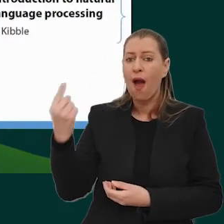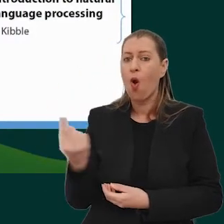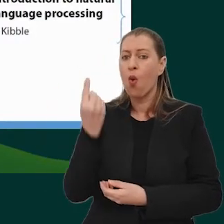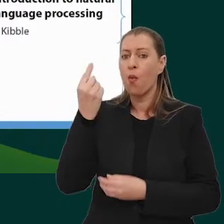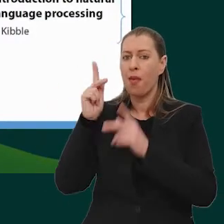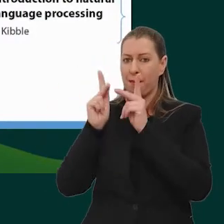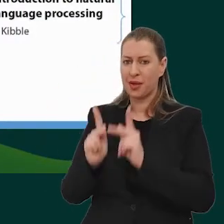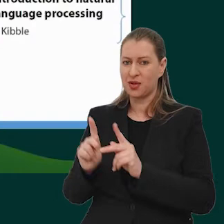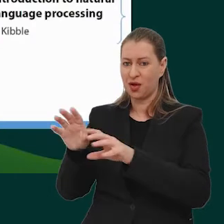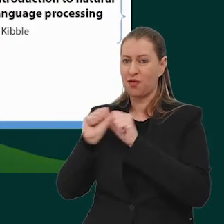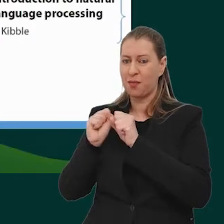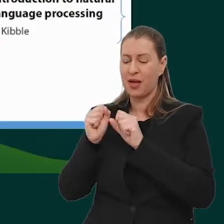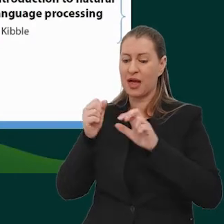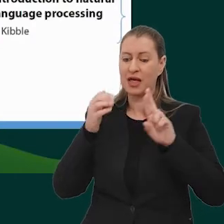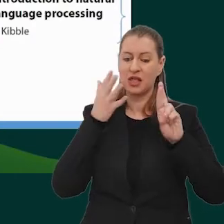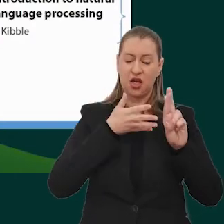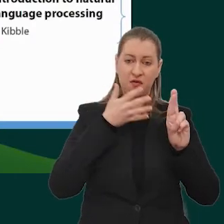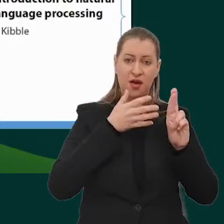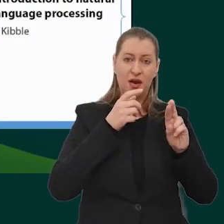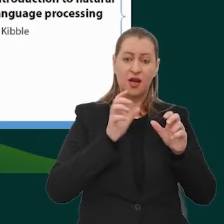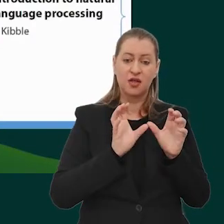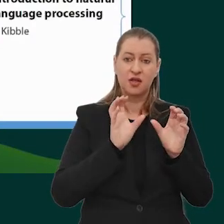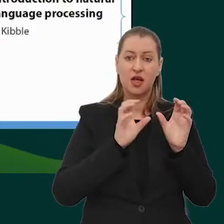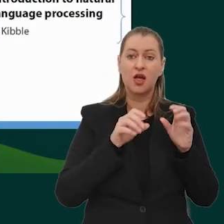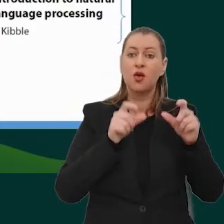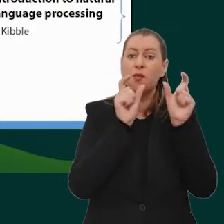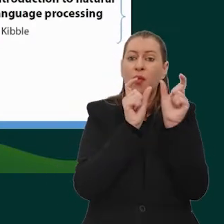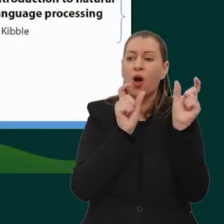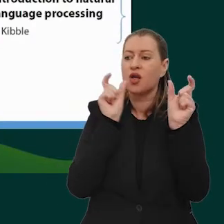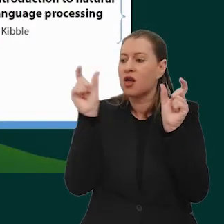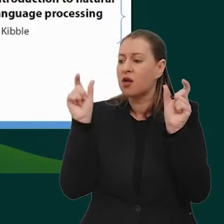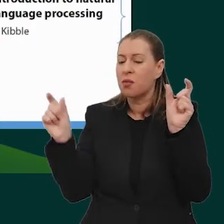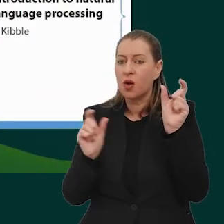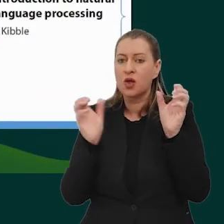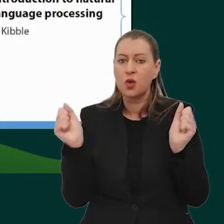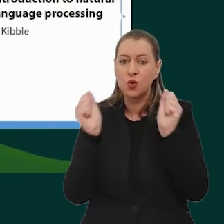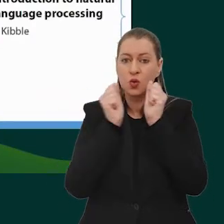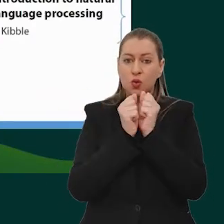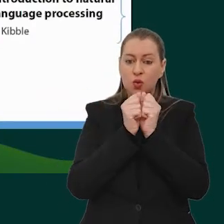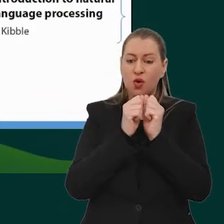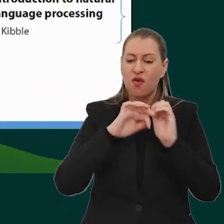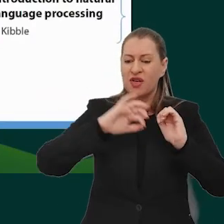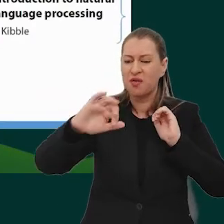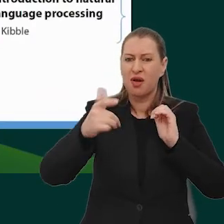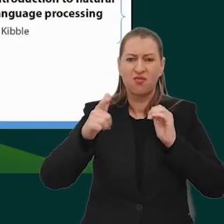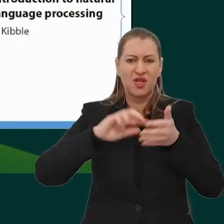buscando essas pequenas referências em bloquinhos e juntando. Vai separando o que não faz